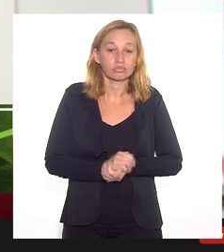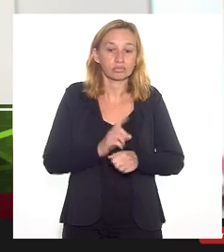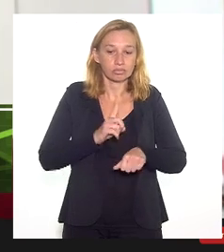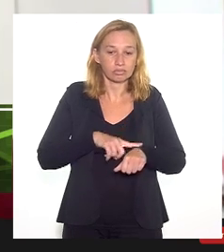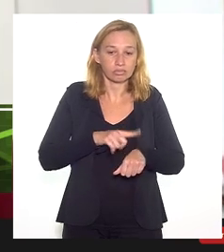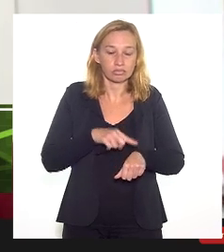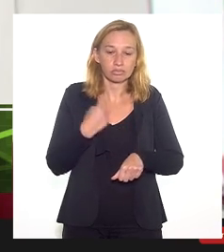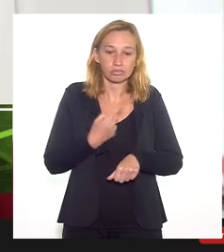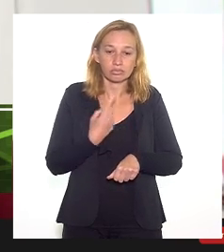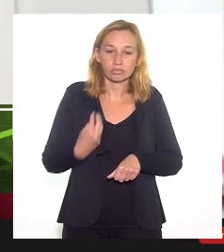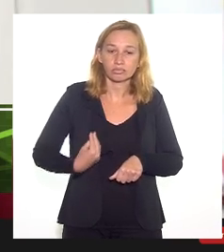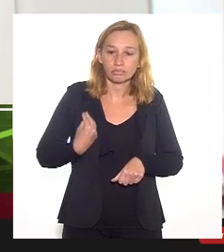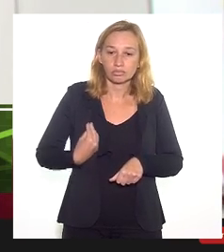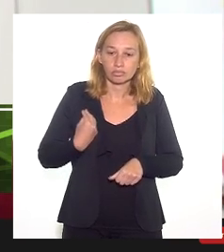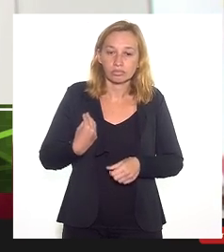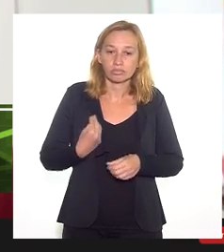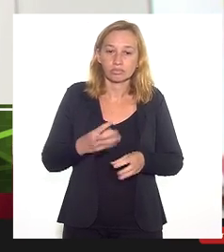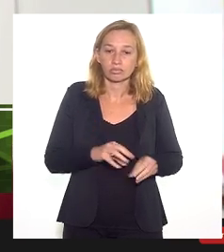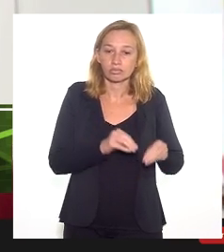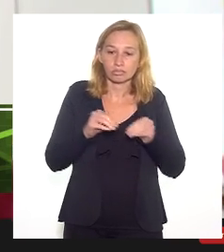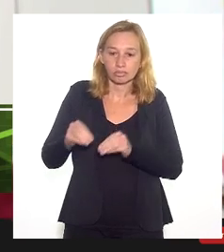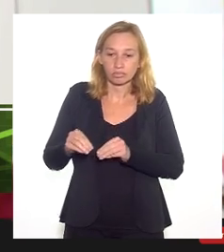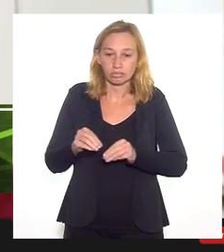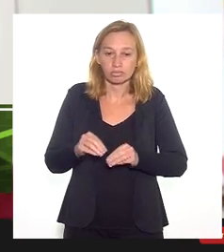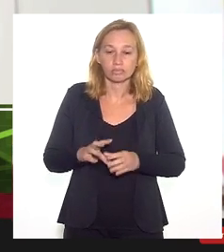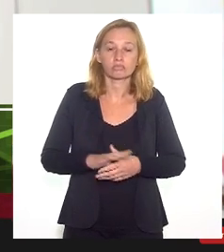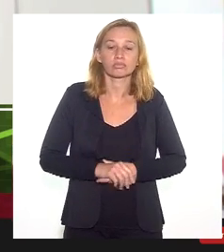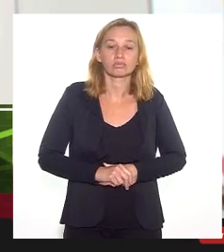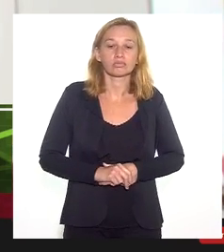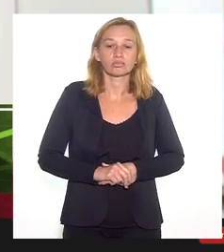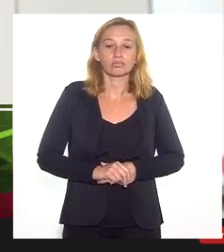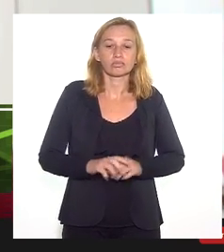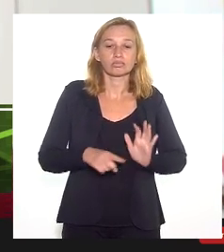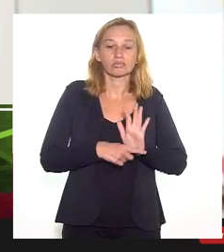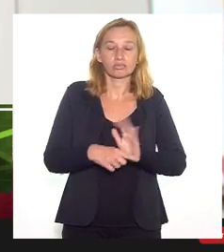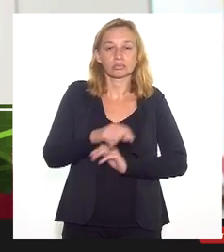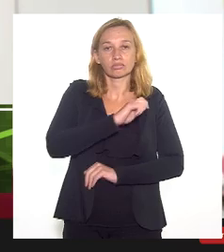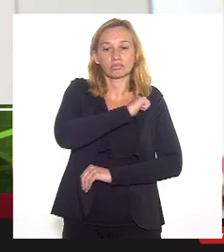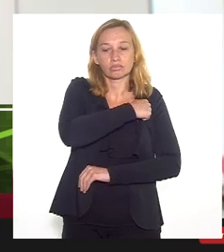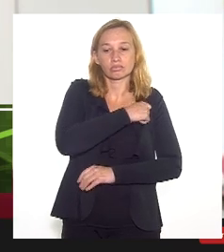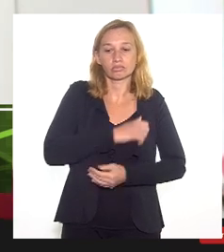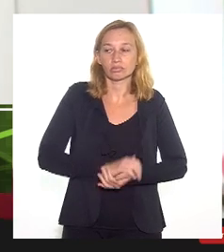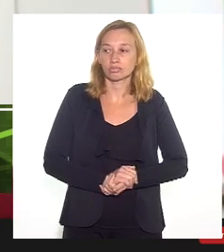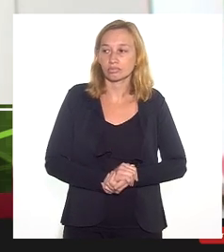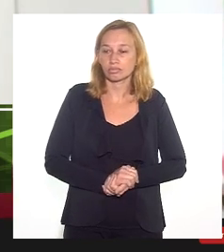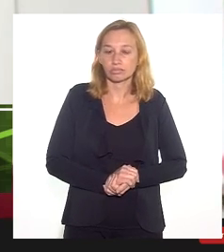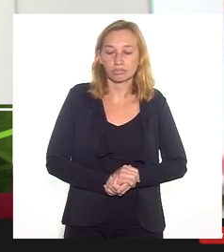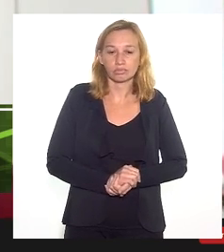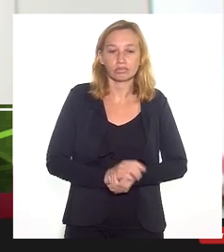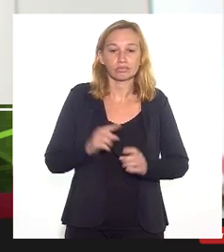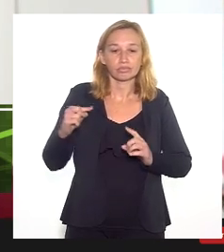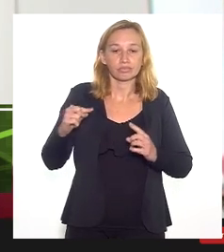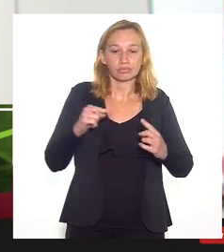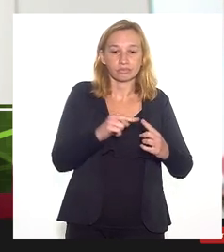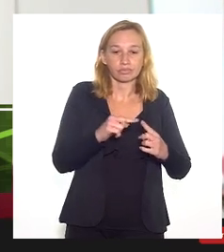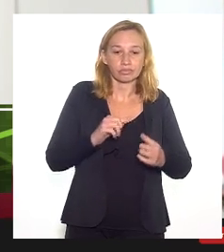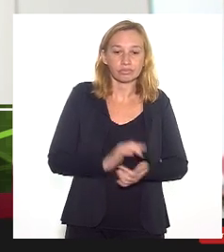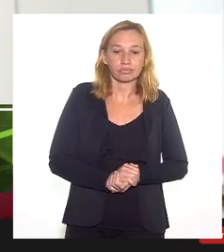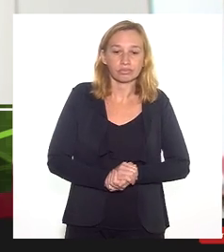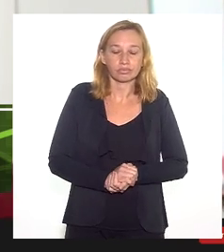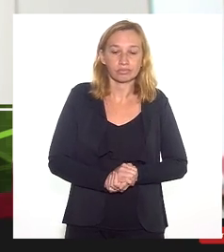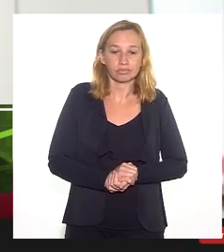momento que a gente está enfrentando de transição entre dois regimes de recuperação fiscal sermos bastante objetivos na